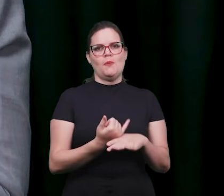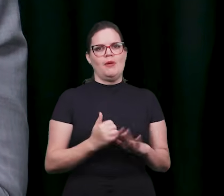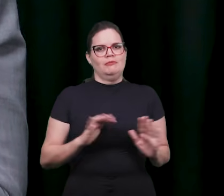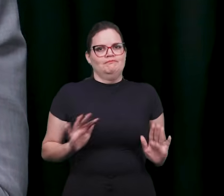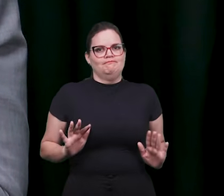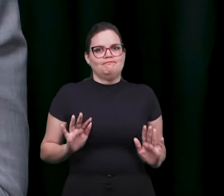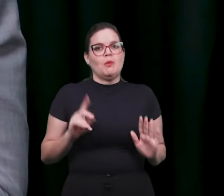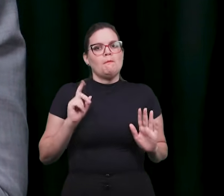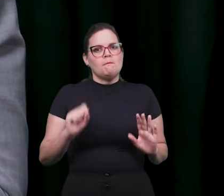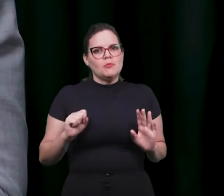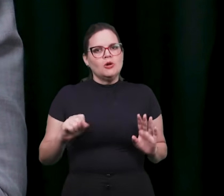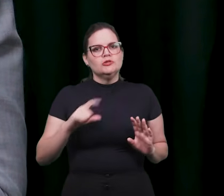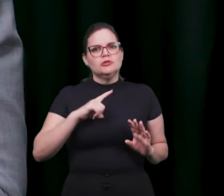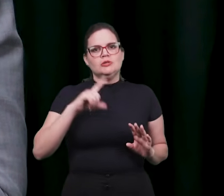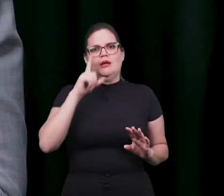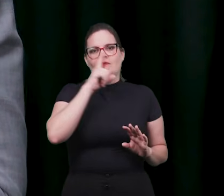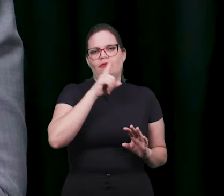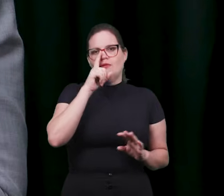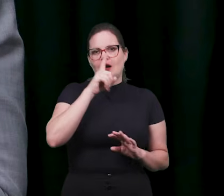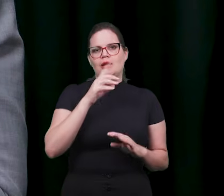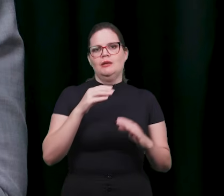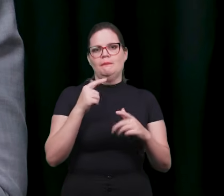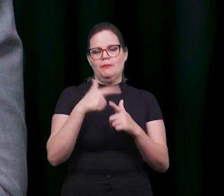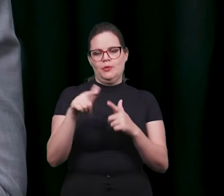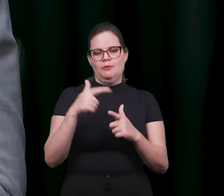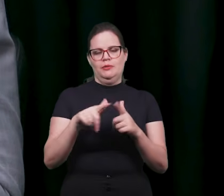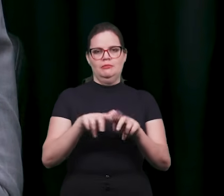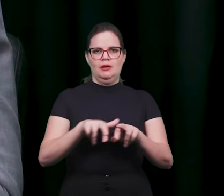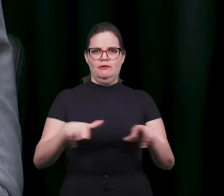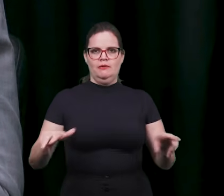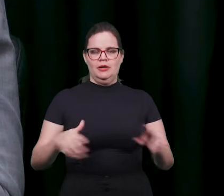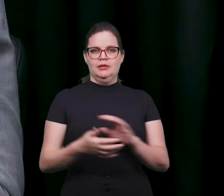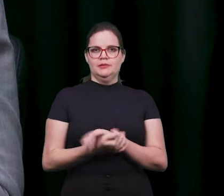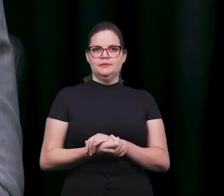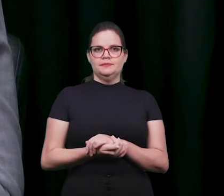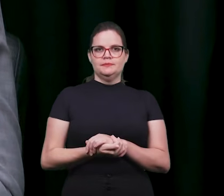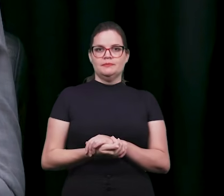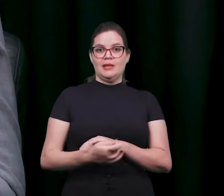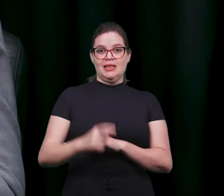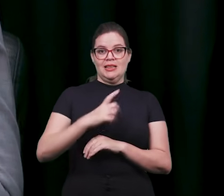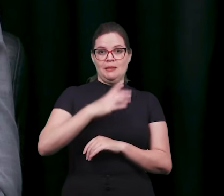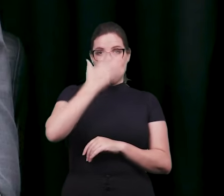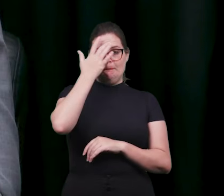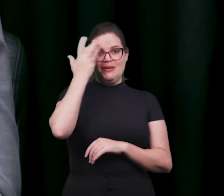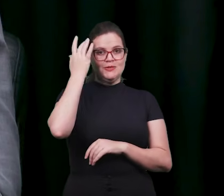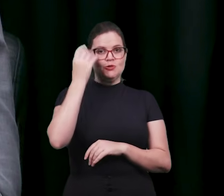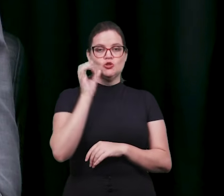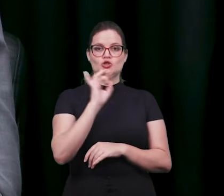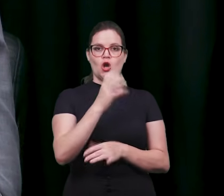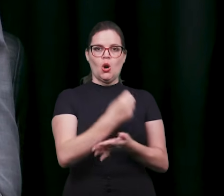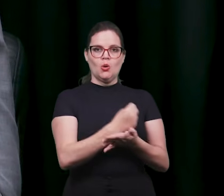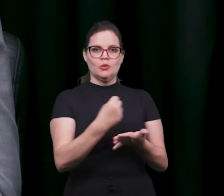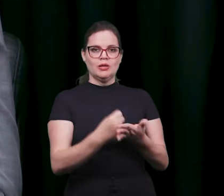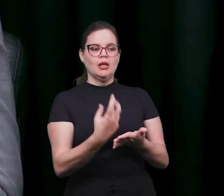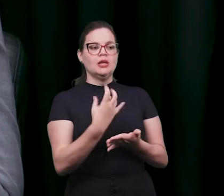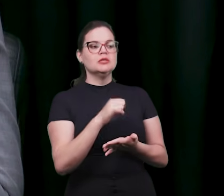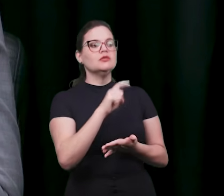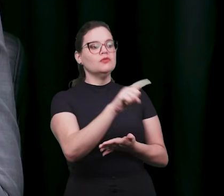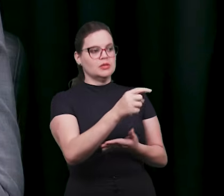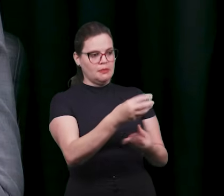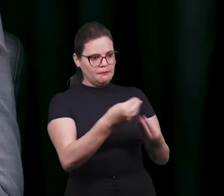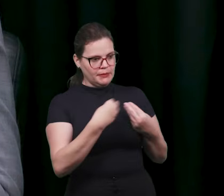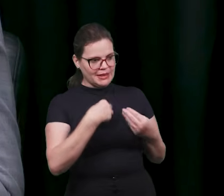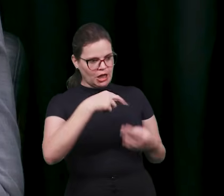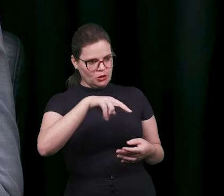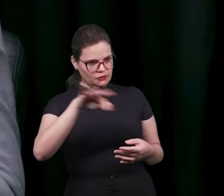informalidade, você vai encontrar uma série de barreiras. Né? Tem pessoas que só podem comprar com quem emite nota fiscal. Exatamente. Então,